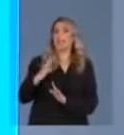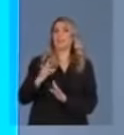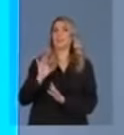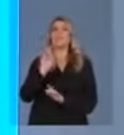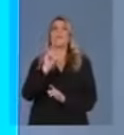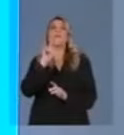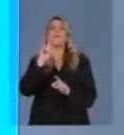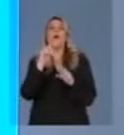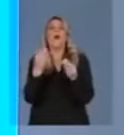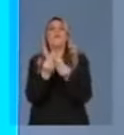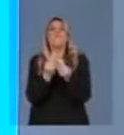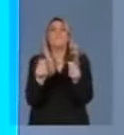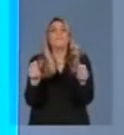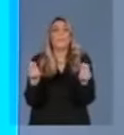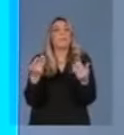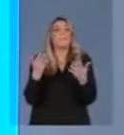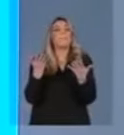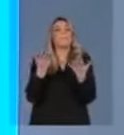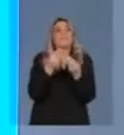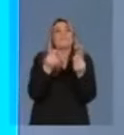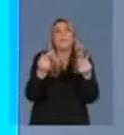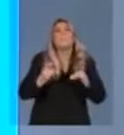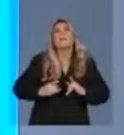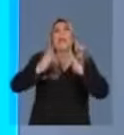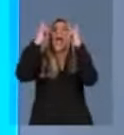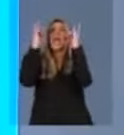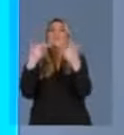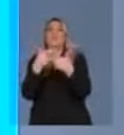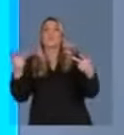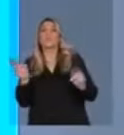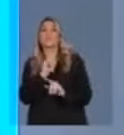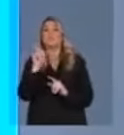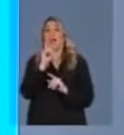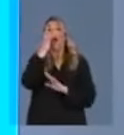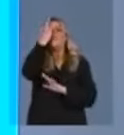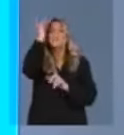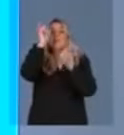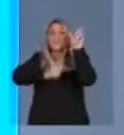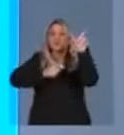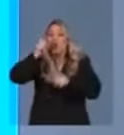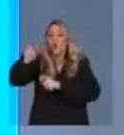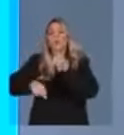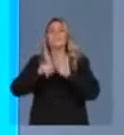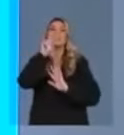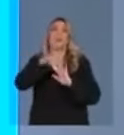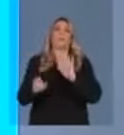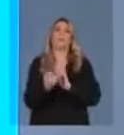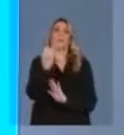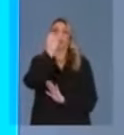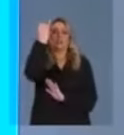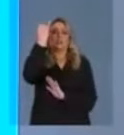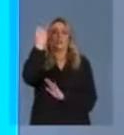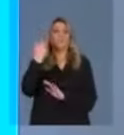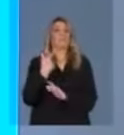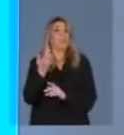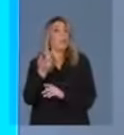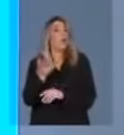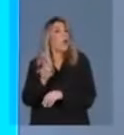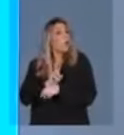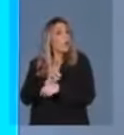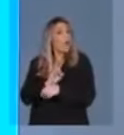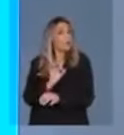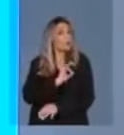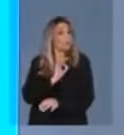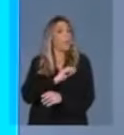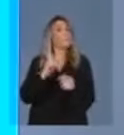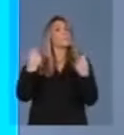sequer a ordem tudo isso deve est em função da segurança das pessoas Essa vai ser a minha prioridade guarda municipal trabalhando